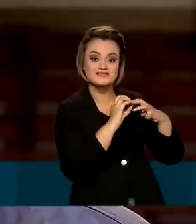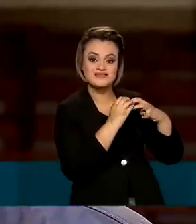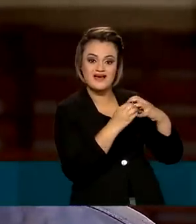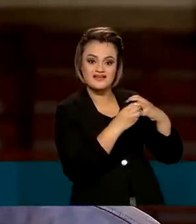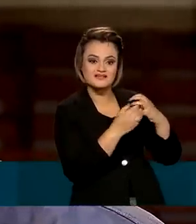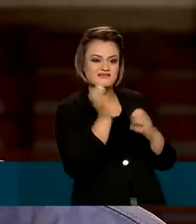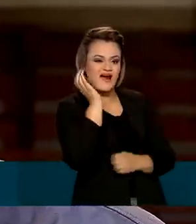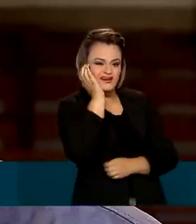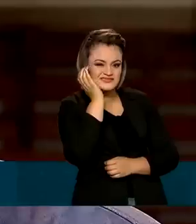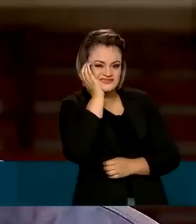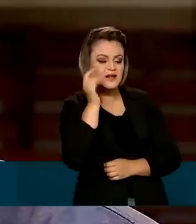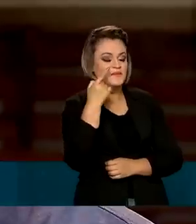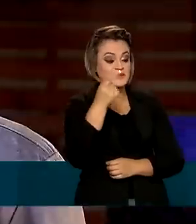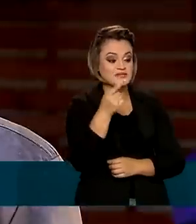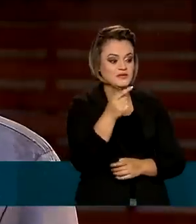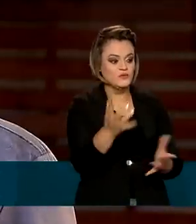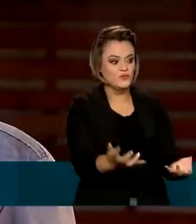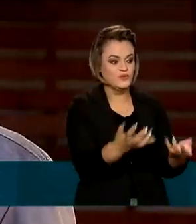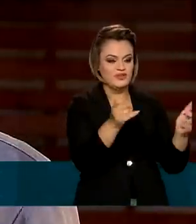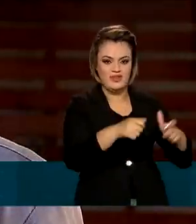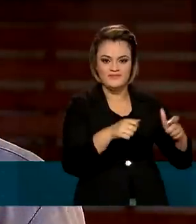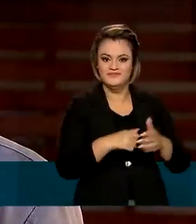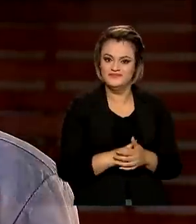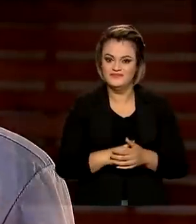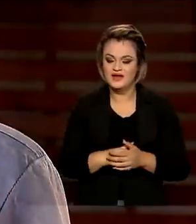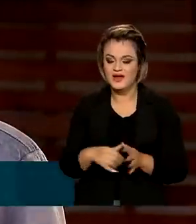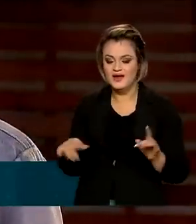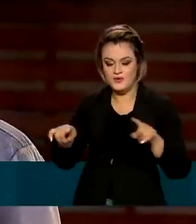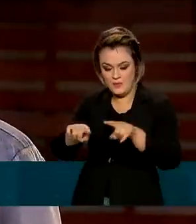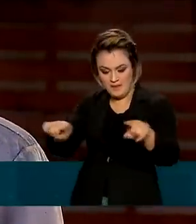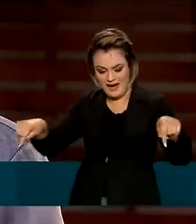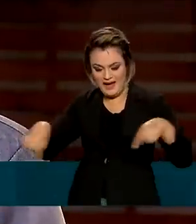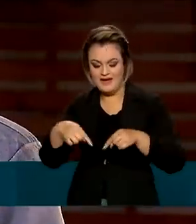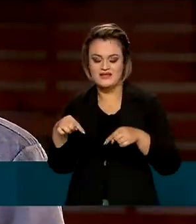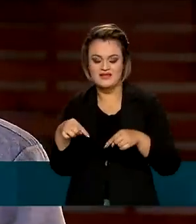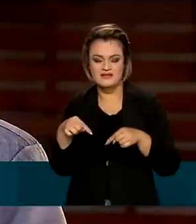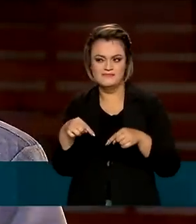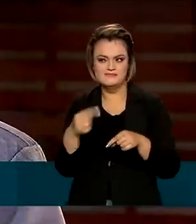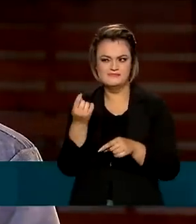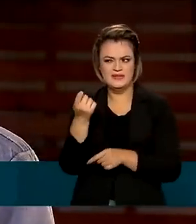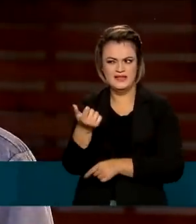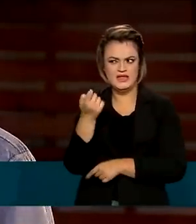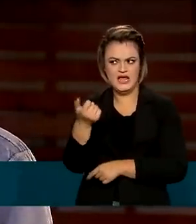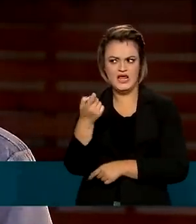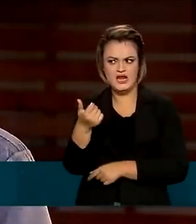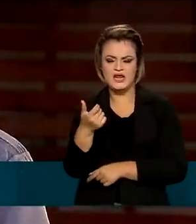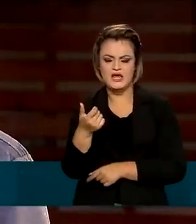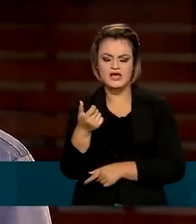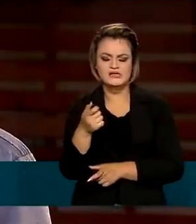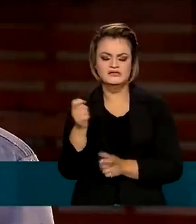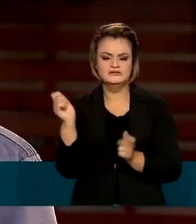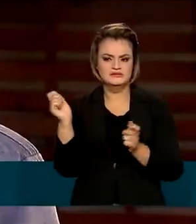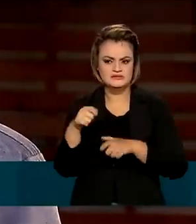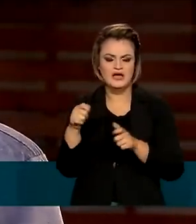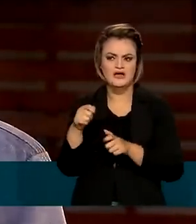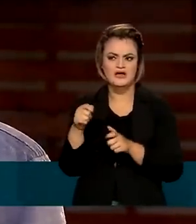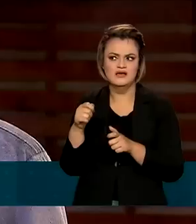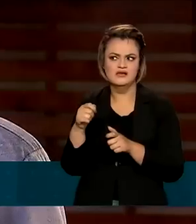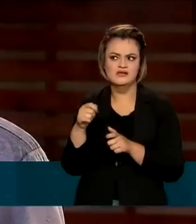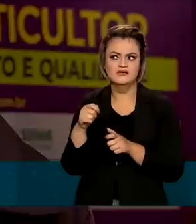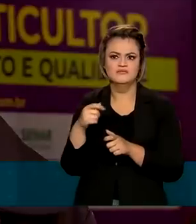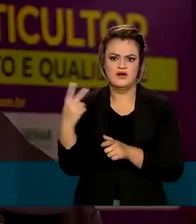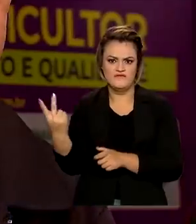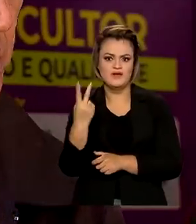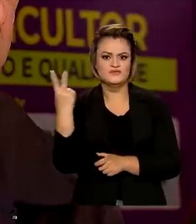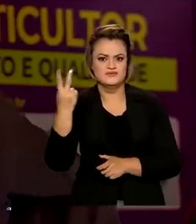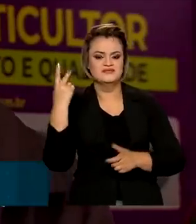na rentabilidade do negócio. Numa área pequena a gente vai produzir uma quantidade com valor muito